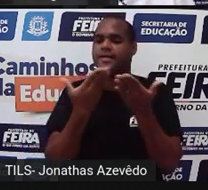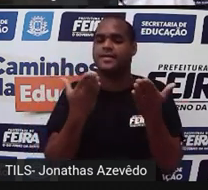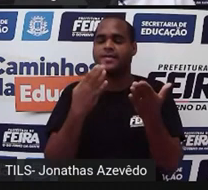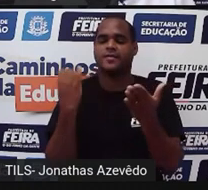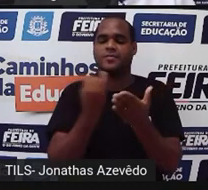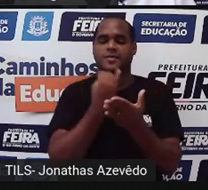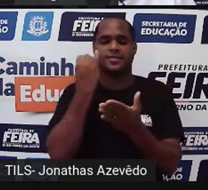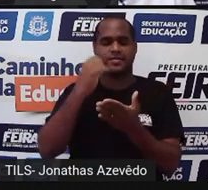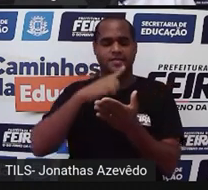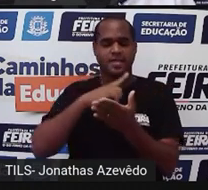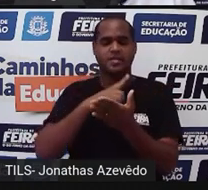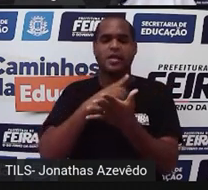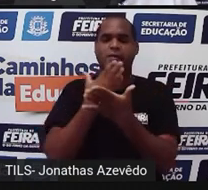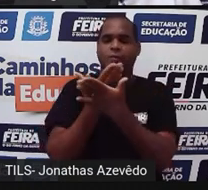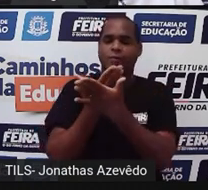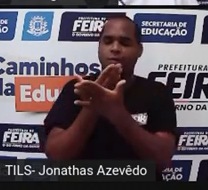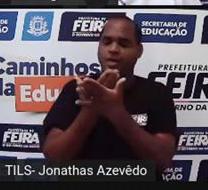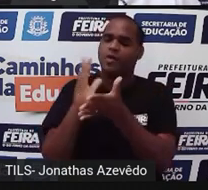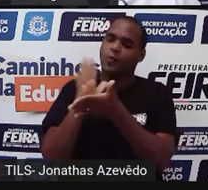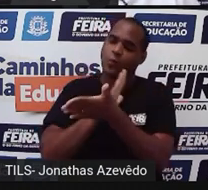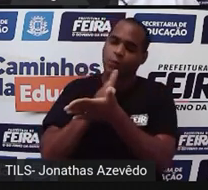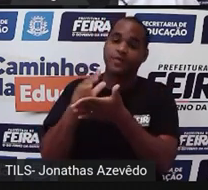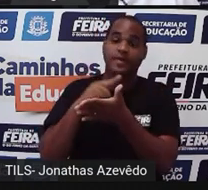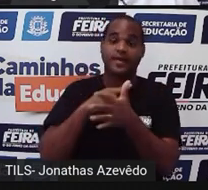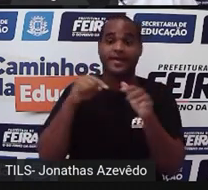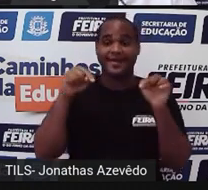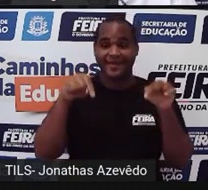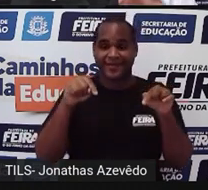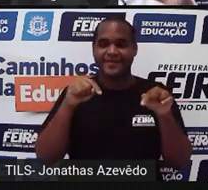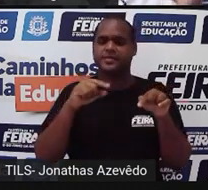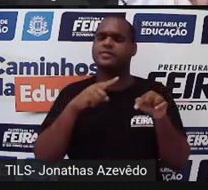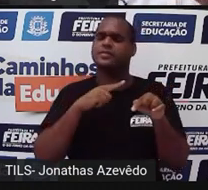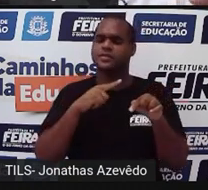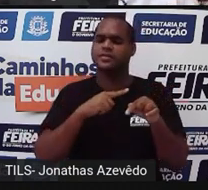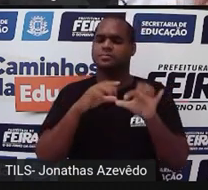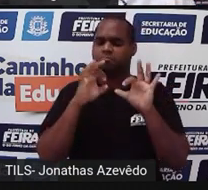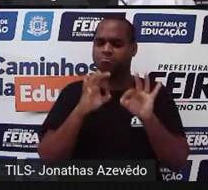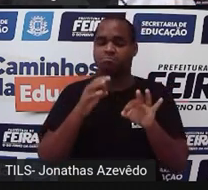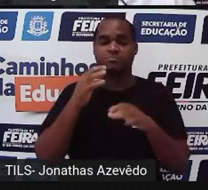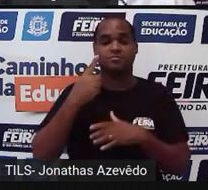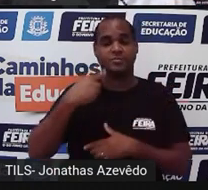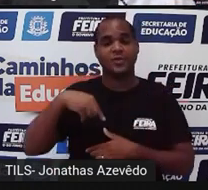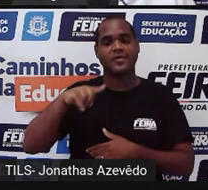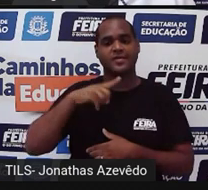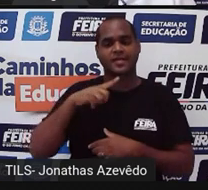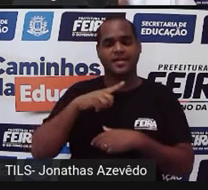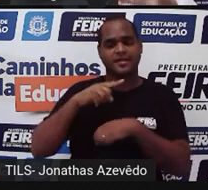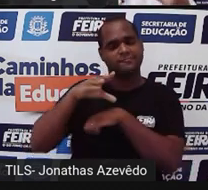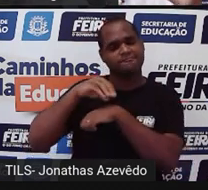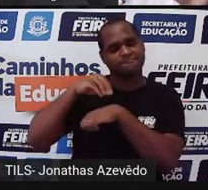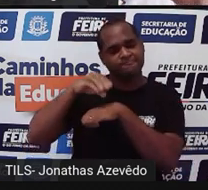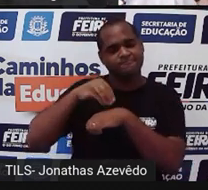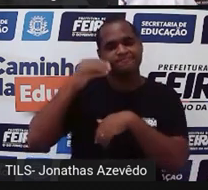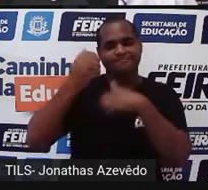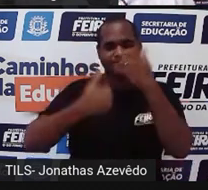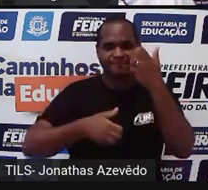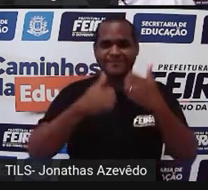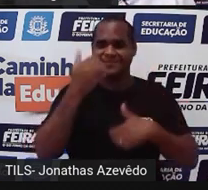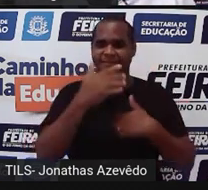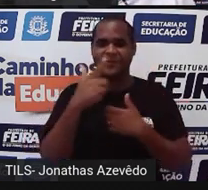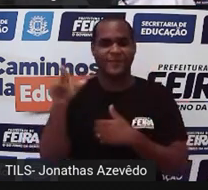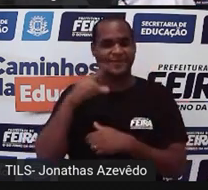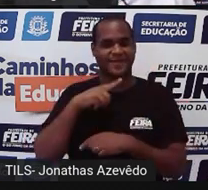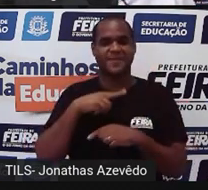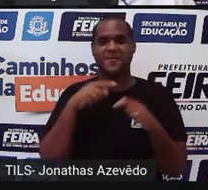já vem estudando aí algumas aulas. Nessa aula, a gente vai, né, trazer uma outra forma de